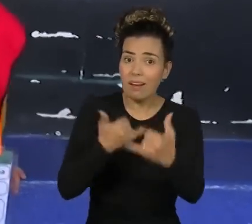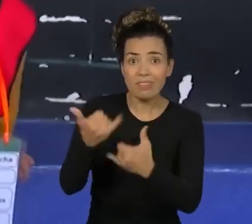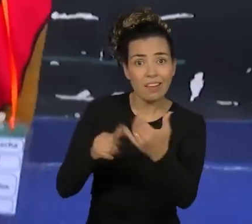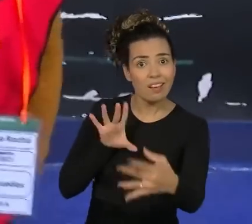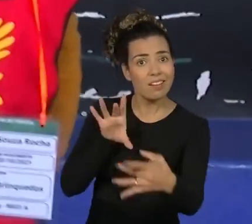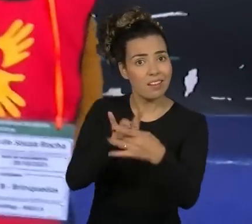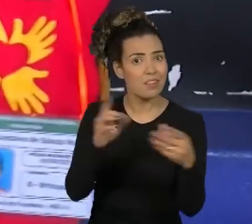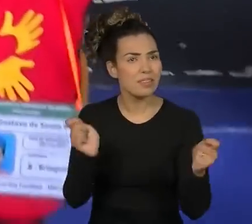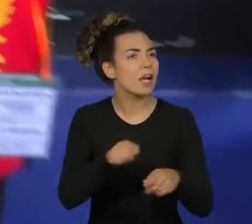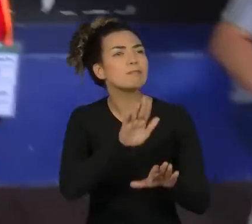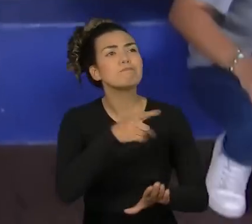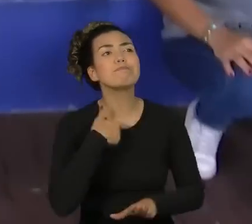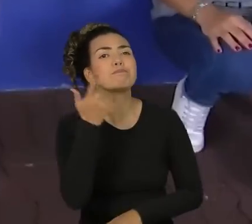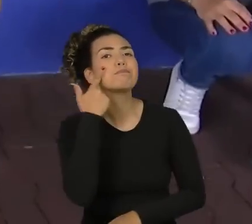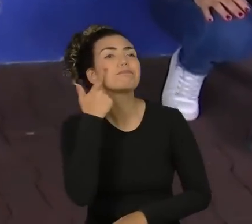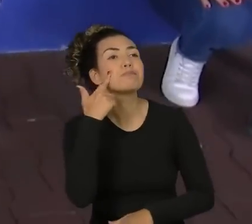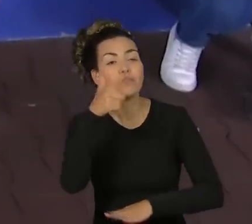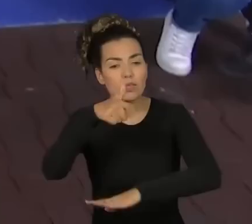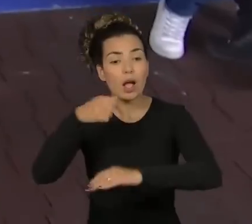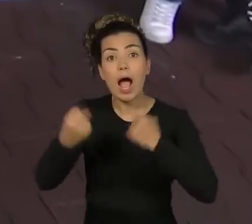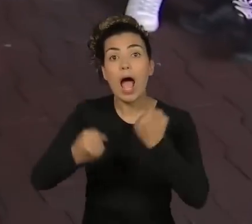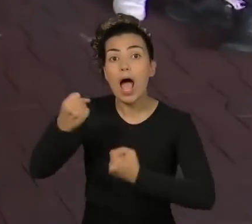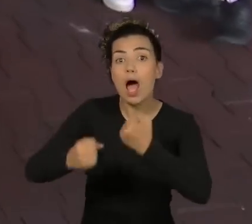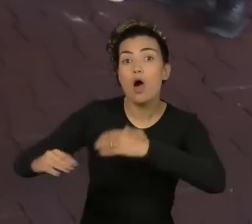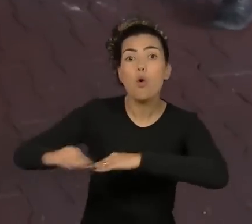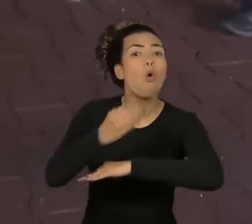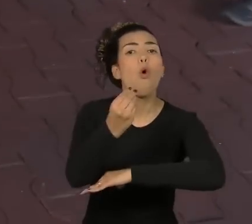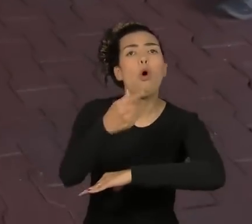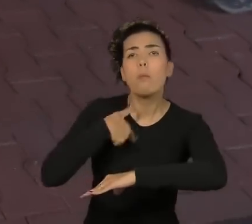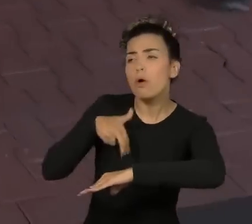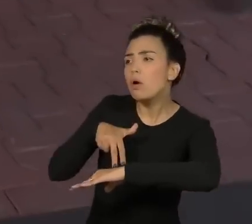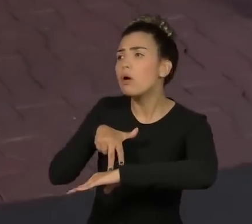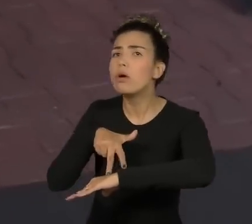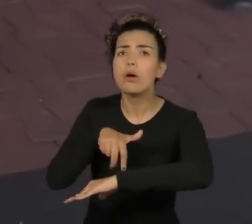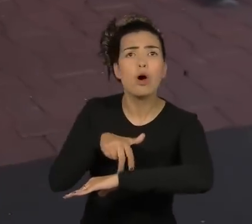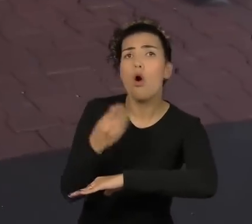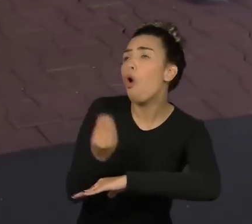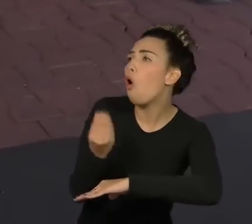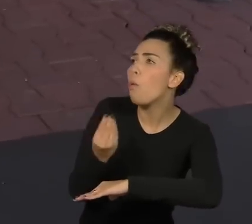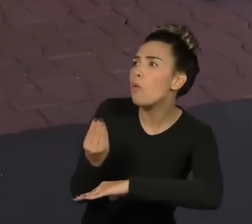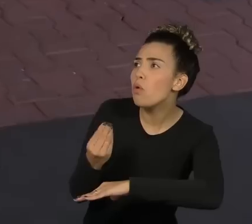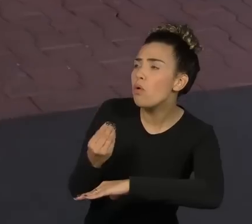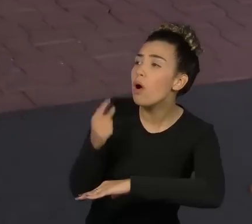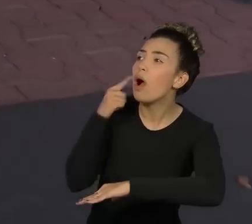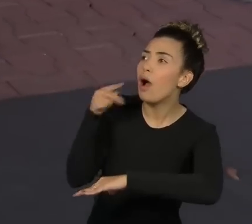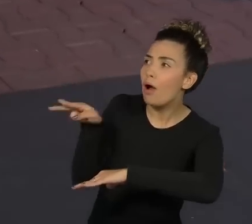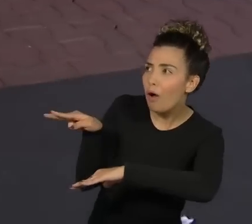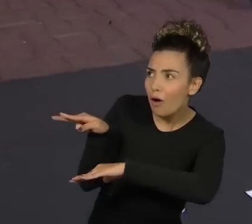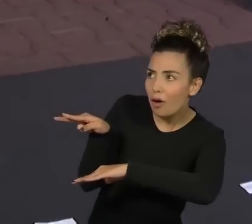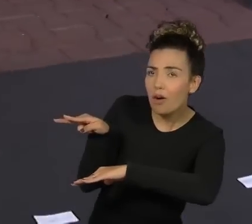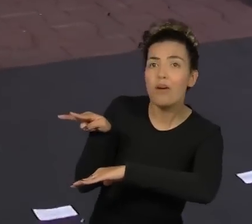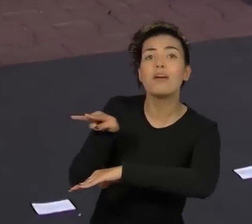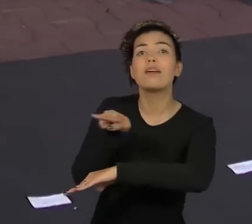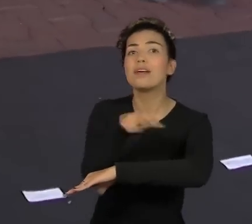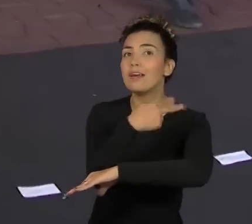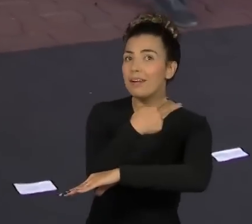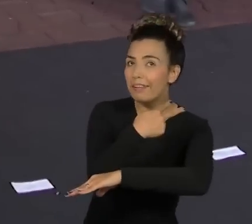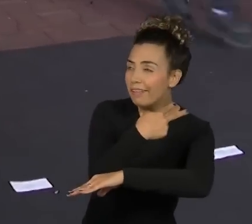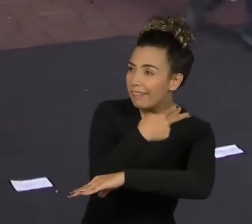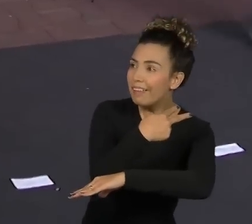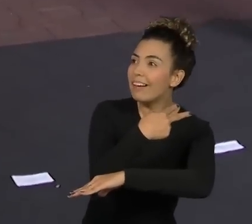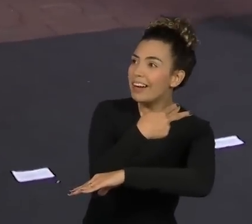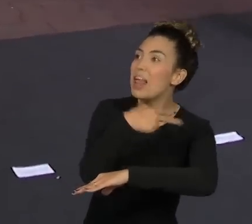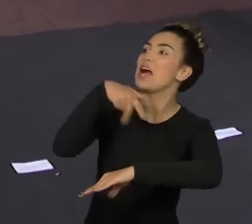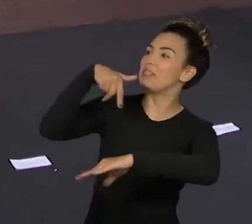atravessando, vai tá olhando para ver se vai estar passando o carro. Como é que você faz? Deixa eu ver. Olha para um lado, vai, olha para um lado, olha para o outro,